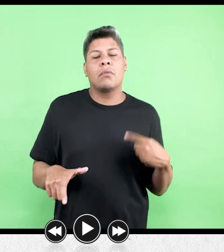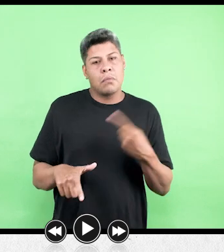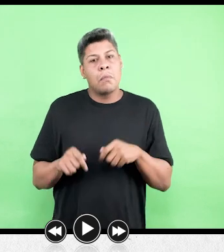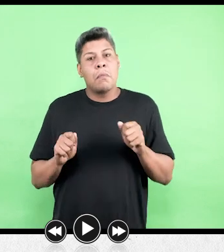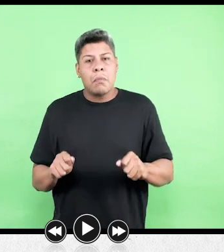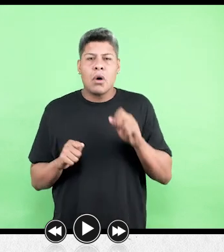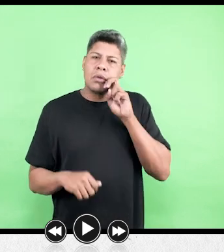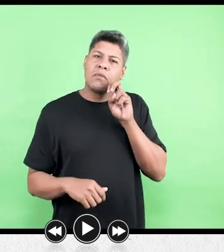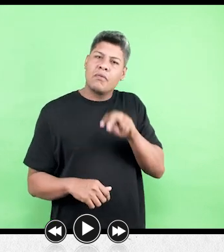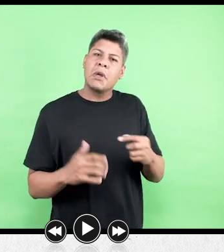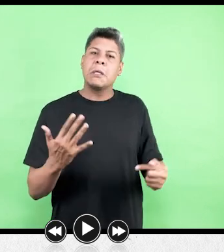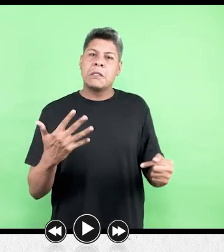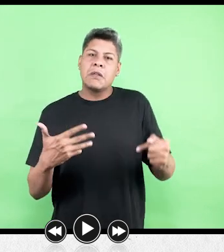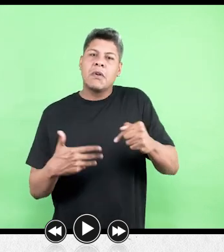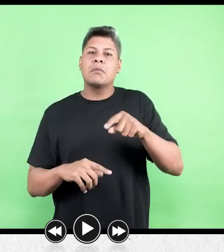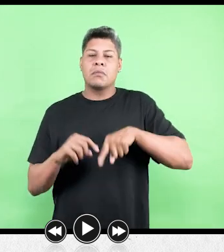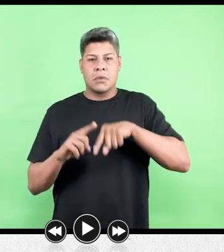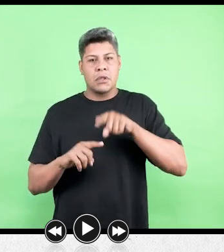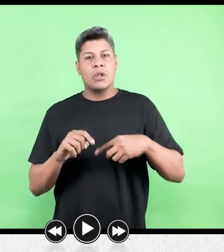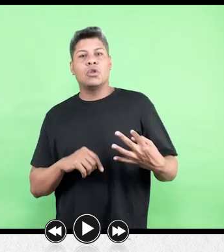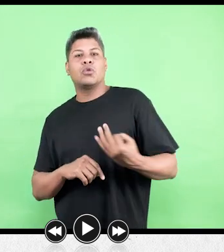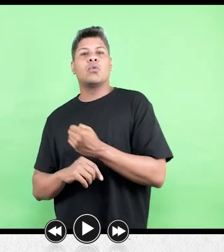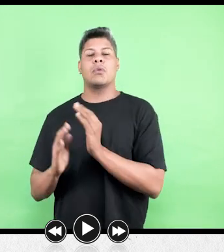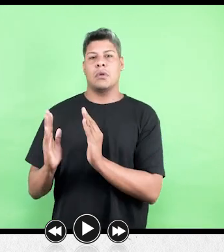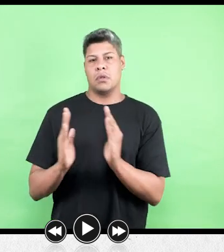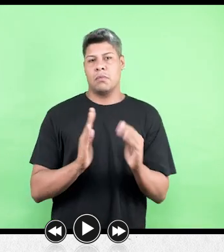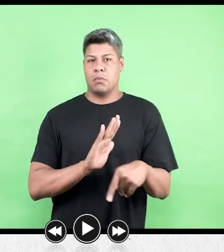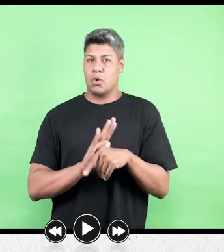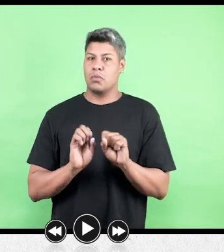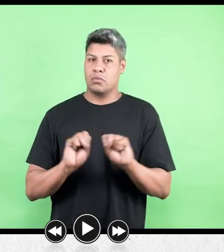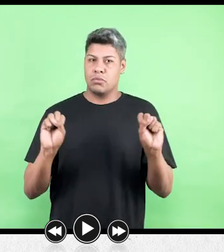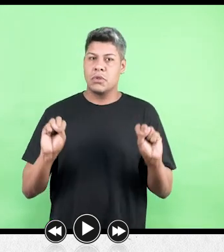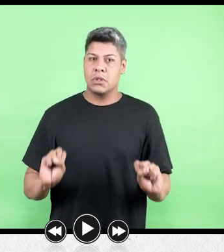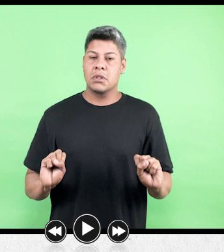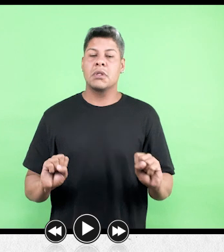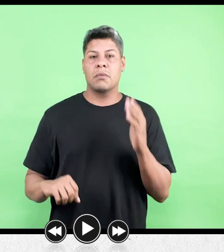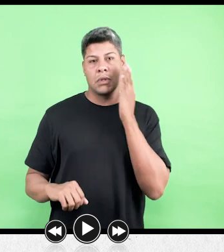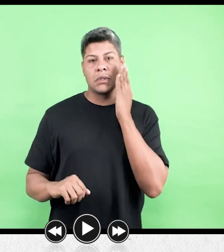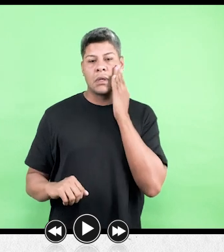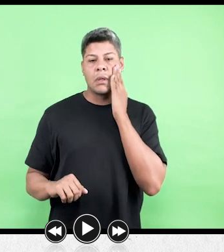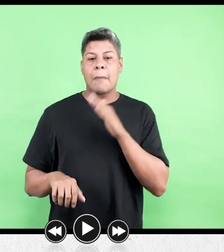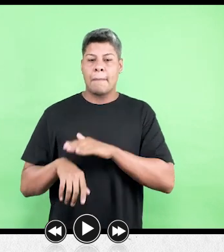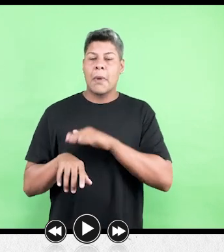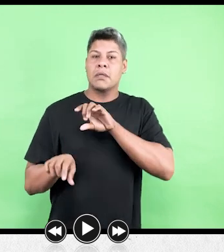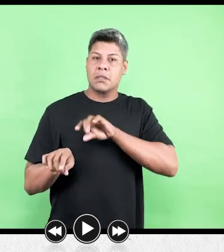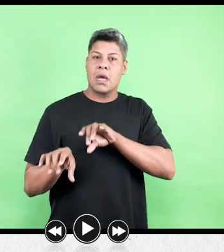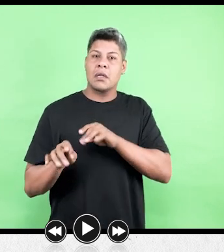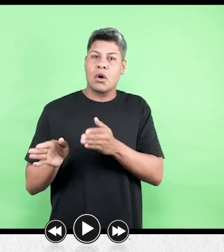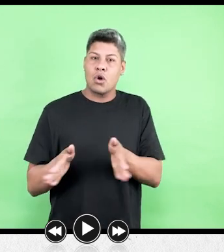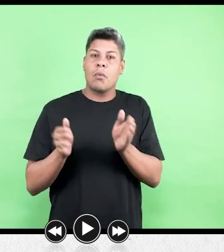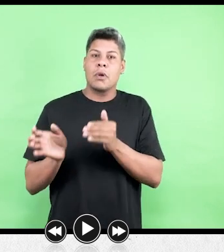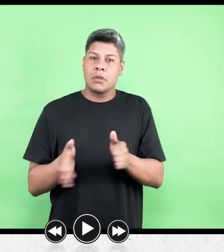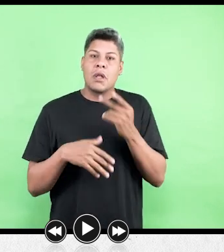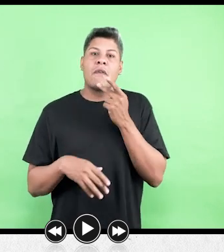pode verificar diversos componentes, né, em todas as etapas do sistema. Então, na parte mais técnica e operacional, quando a gente